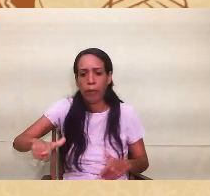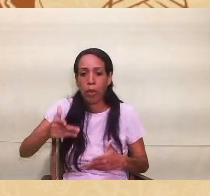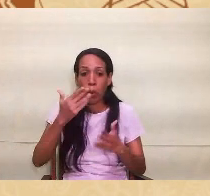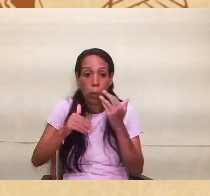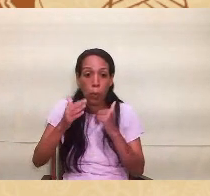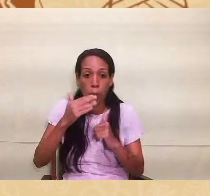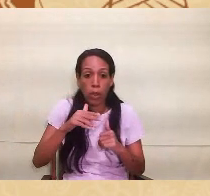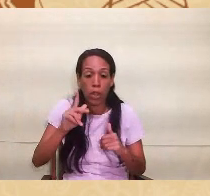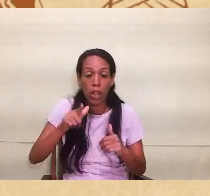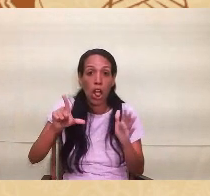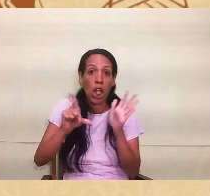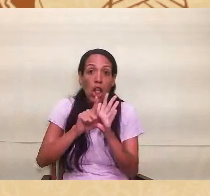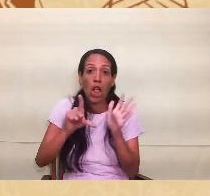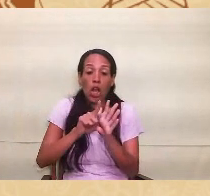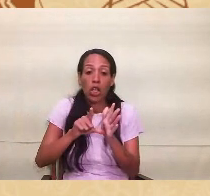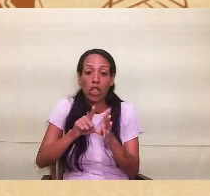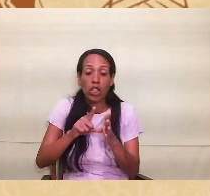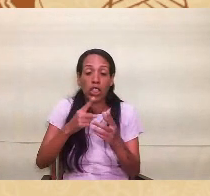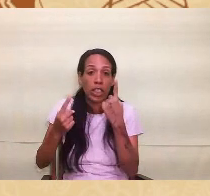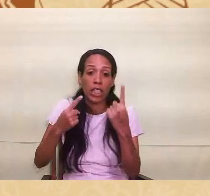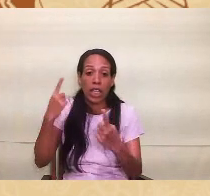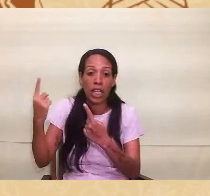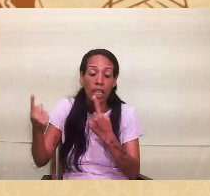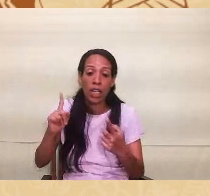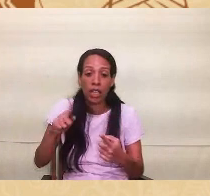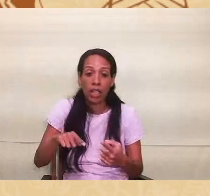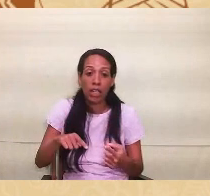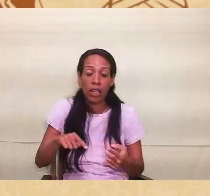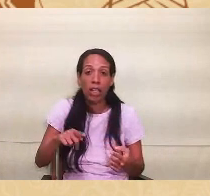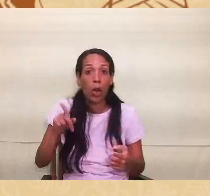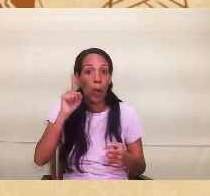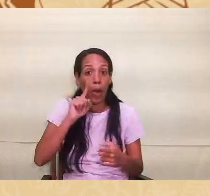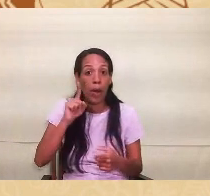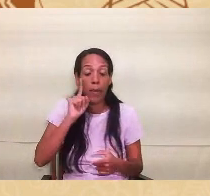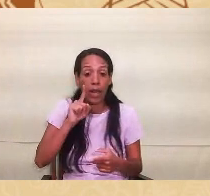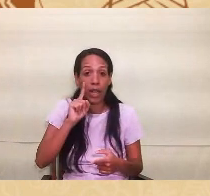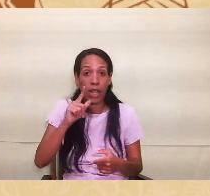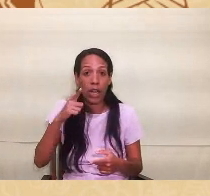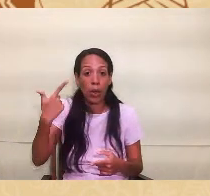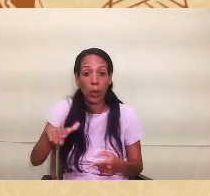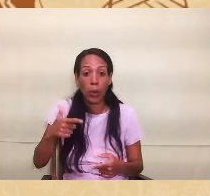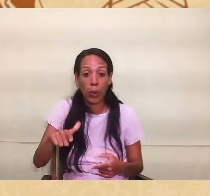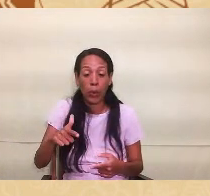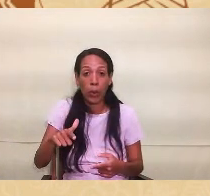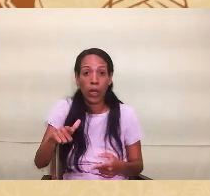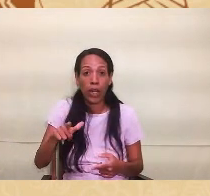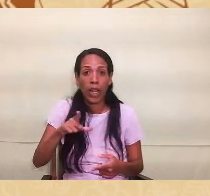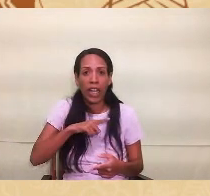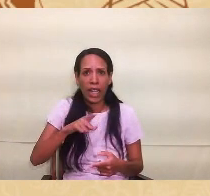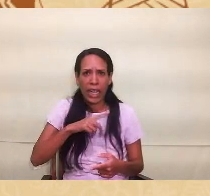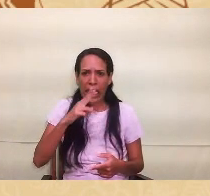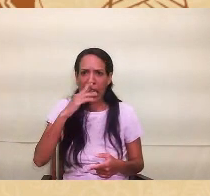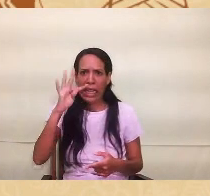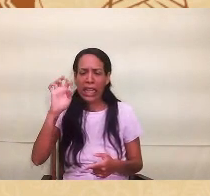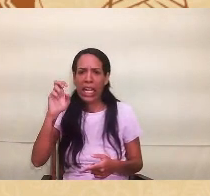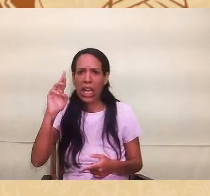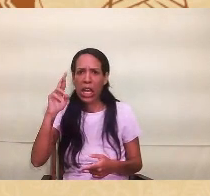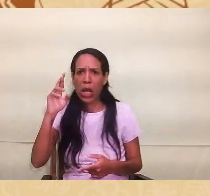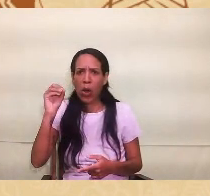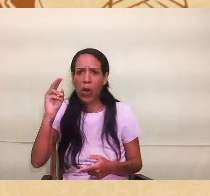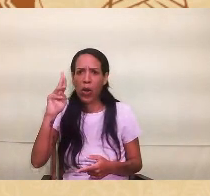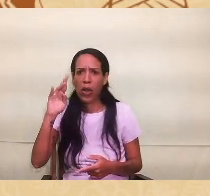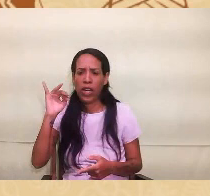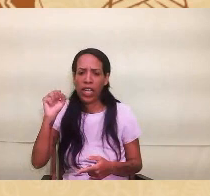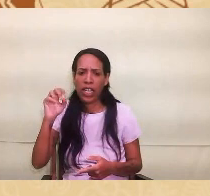lógica dele, né? Do Estado, um Estado americano. O Estado americano, ele é terrorista, né? O que ele faz com as outras nações. Né?